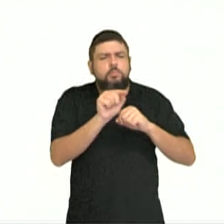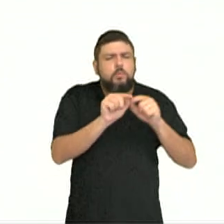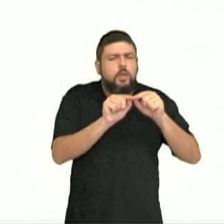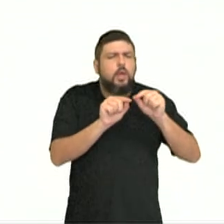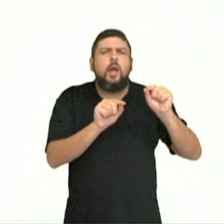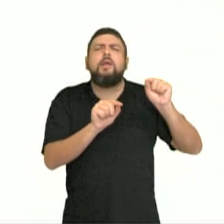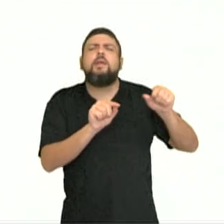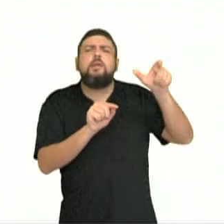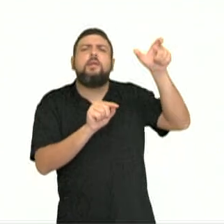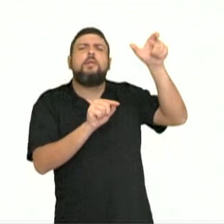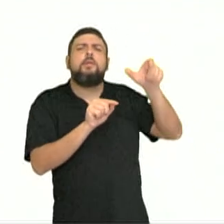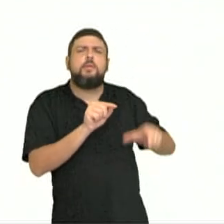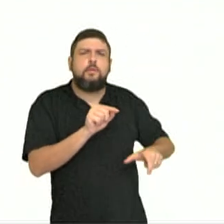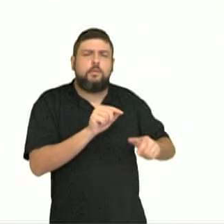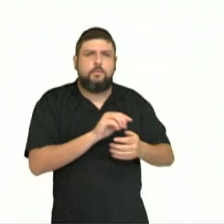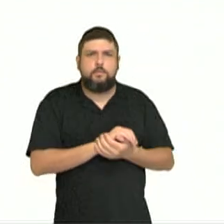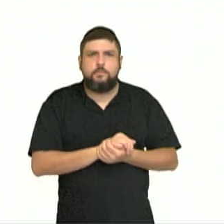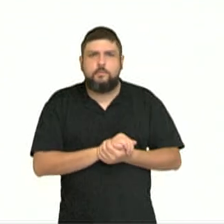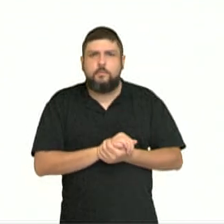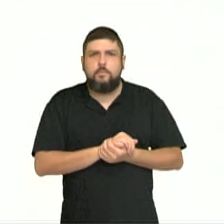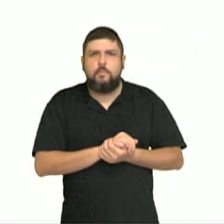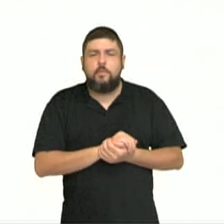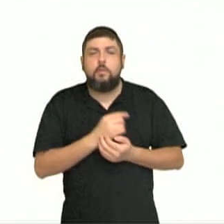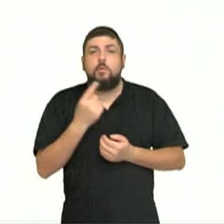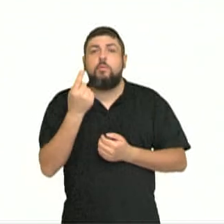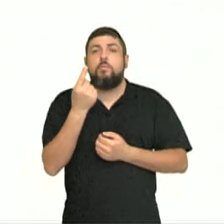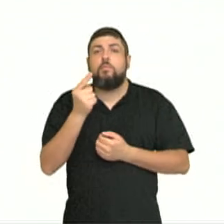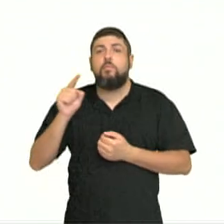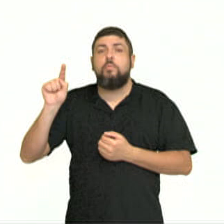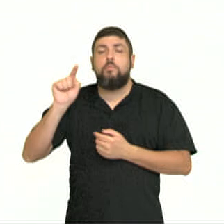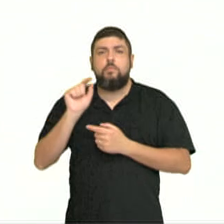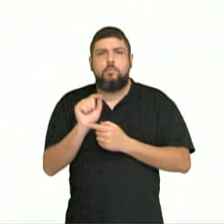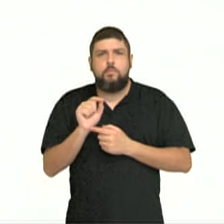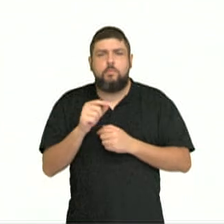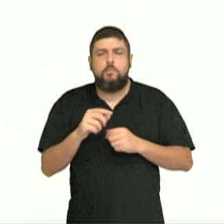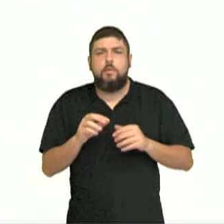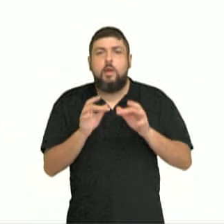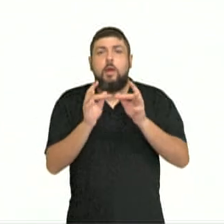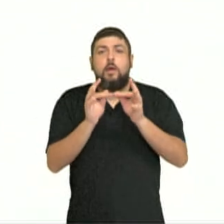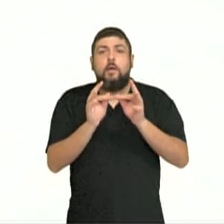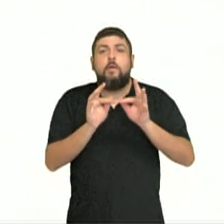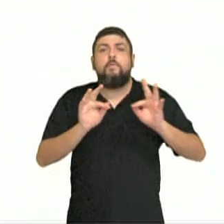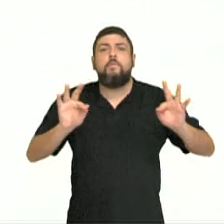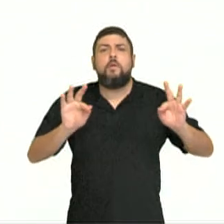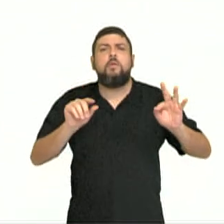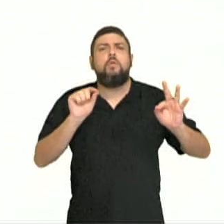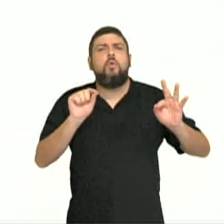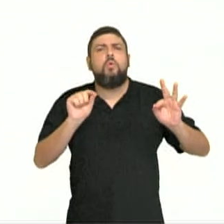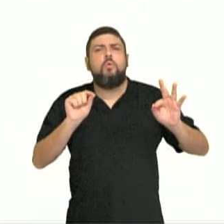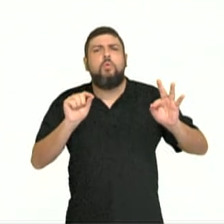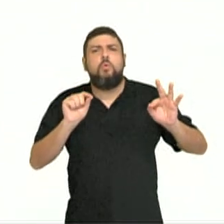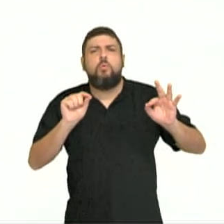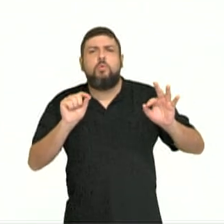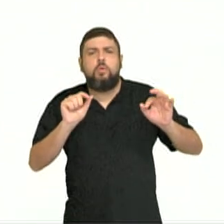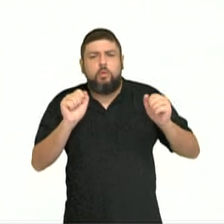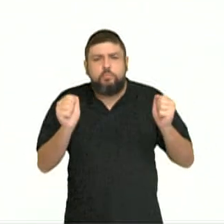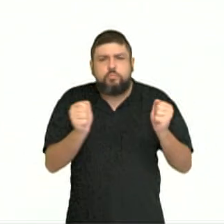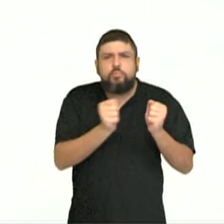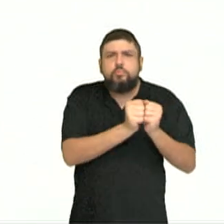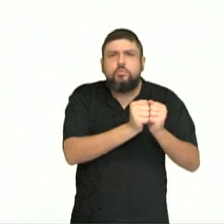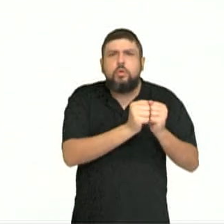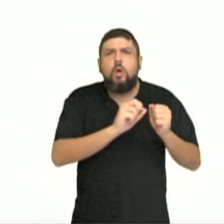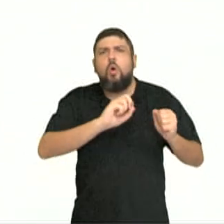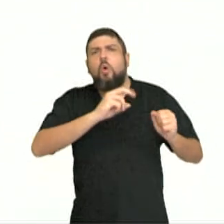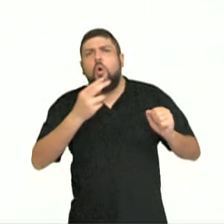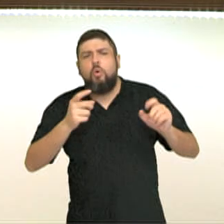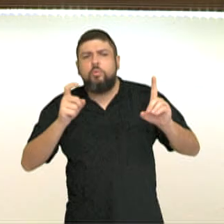destas orações. E, por fim, a frase é coordenada ou subordinada. Coordenadas